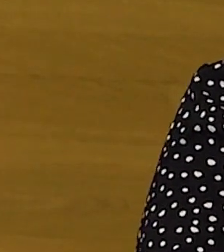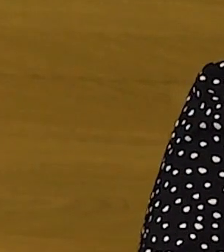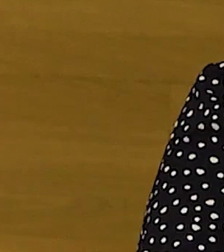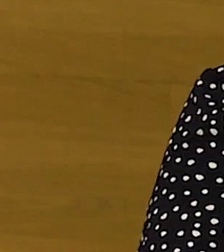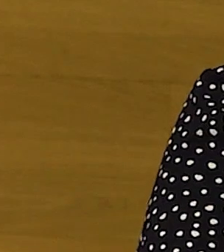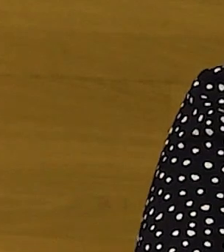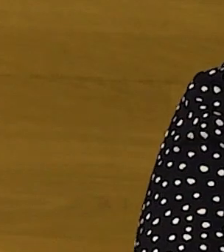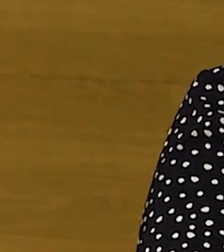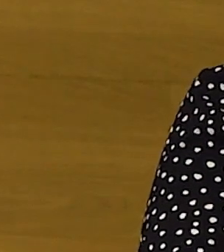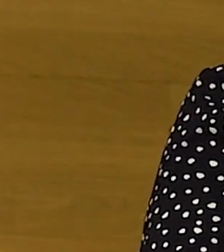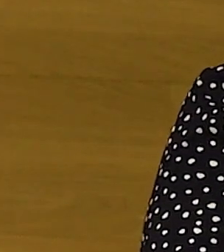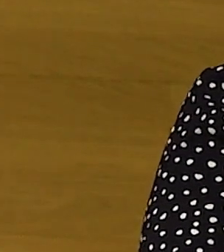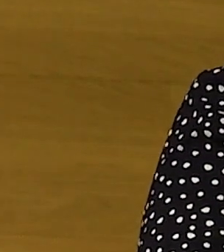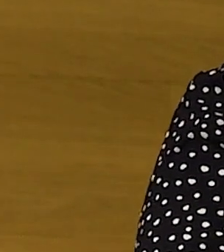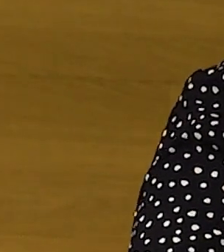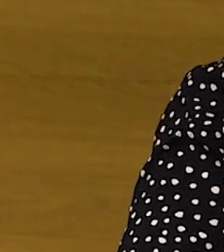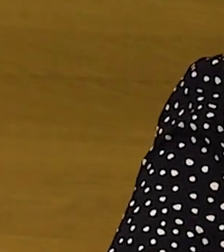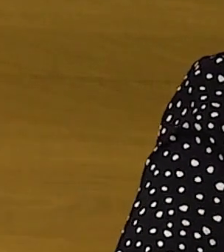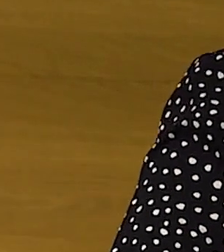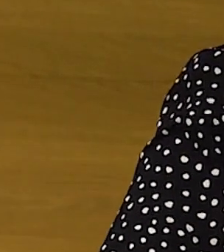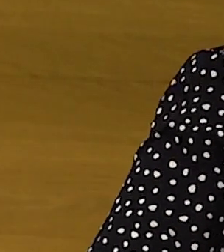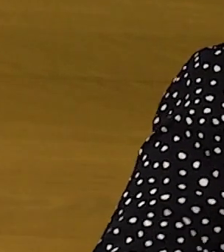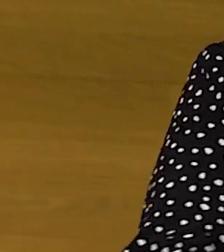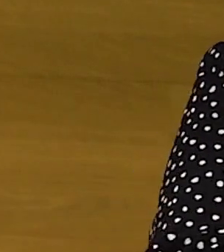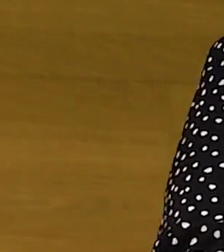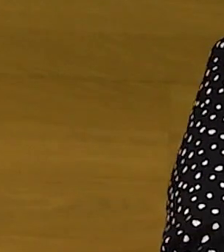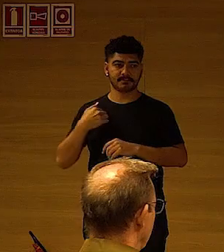né? Mas eu não pretendo usar, não.